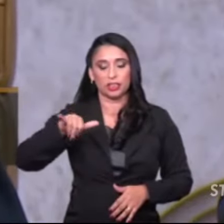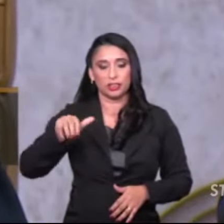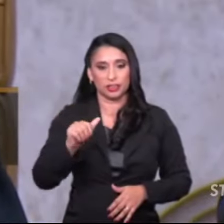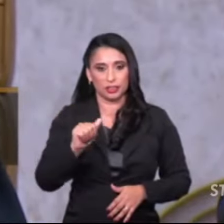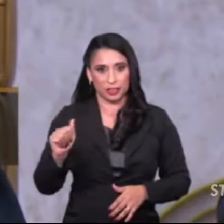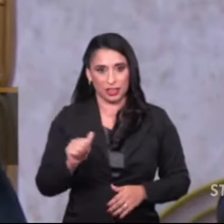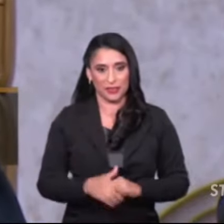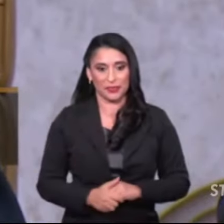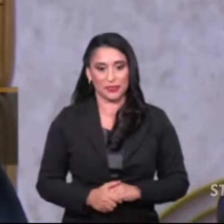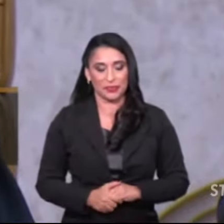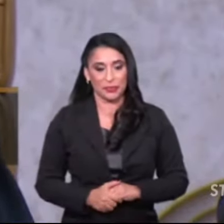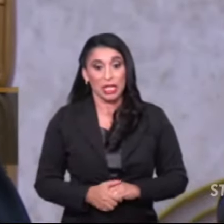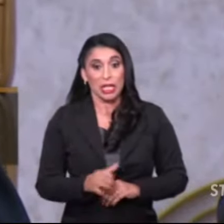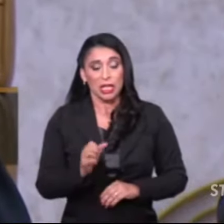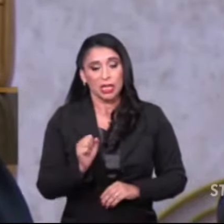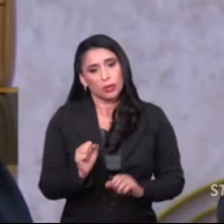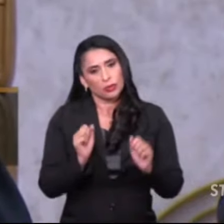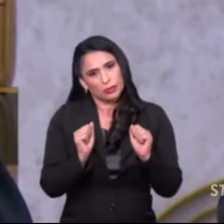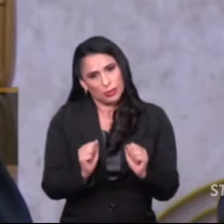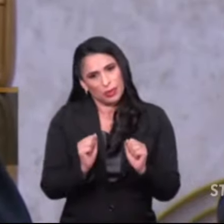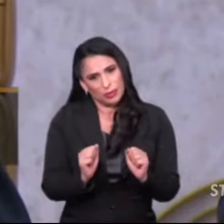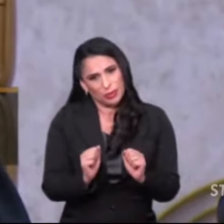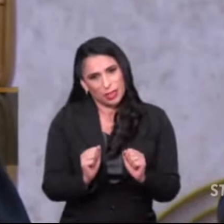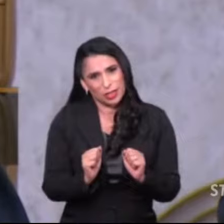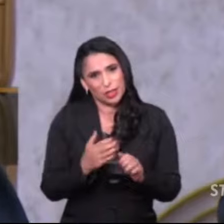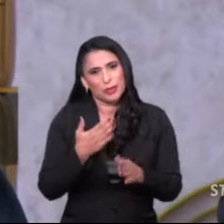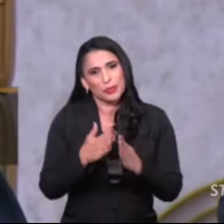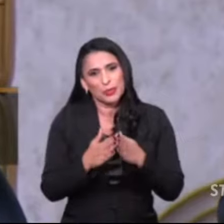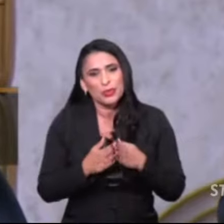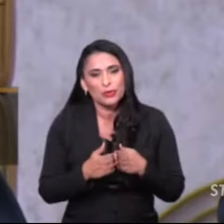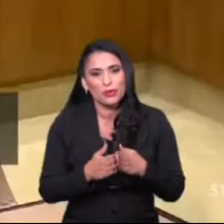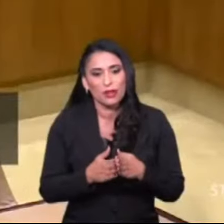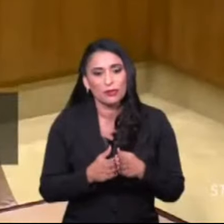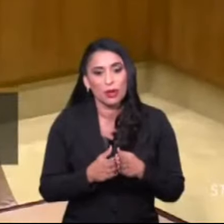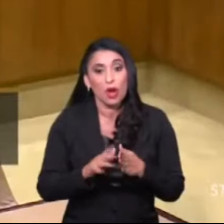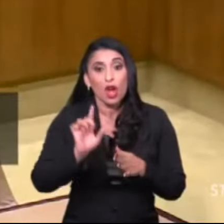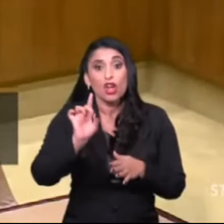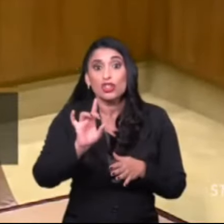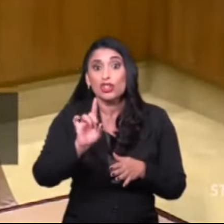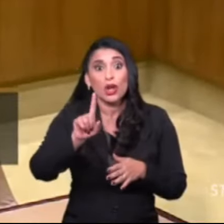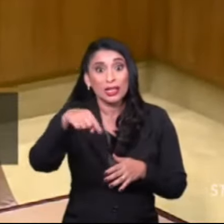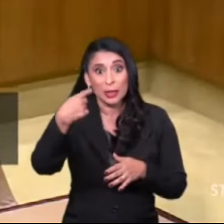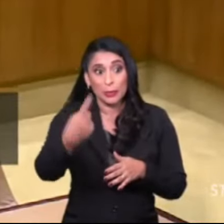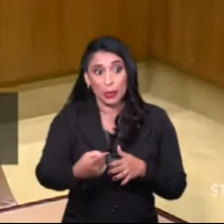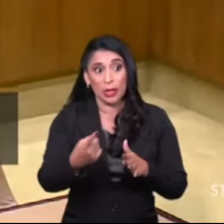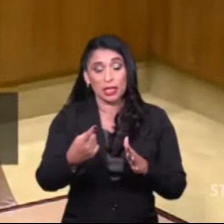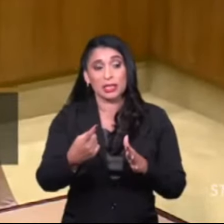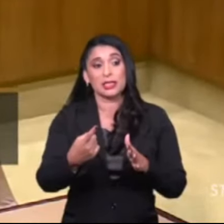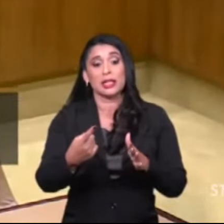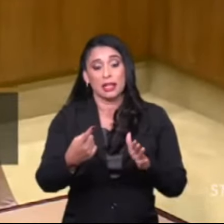Se eu puder pedir a gentileza, sem amolar ninguém, de podíamos aplaudir ao final, a lista é longa.